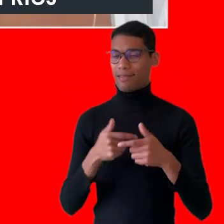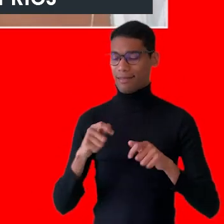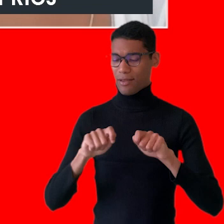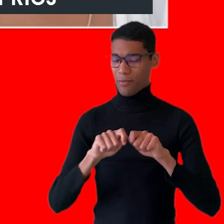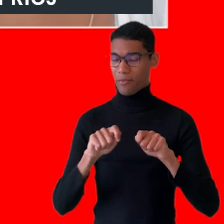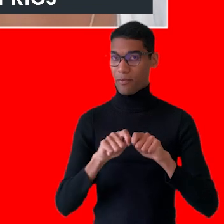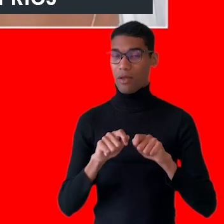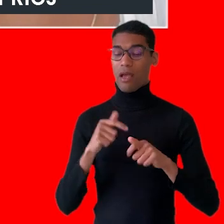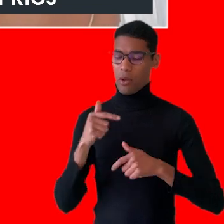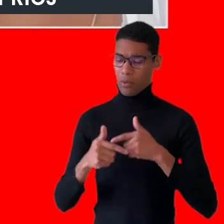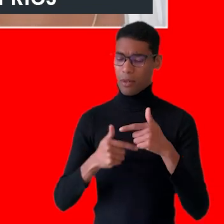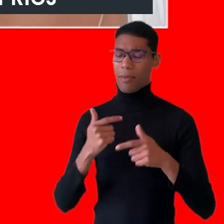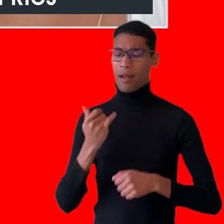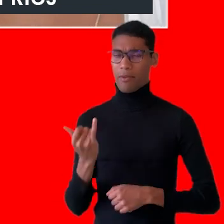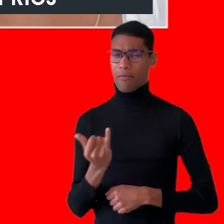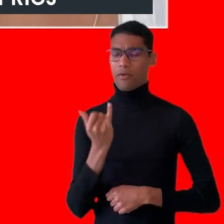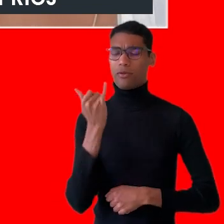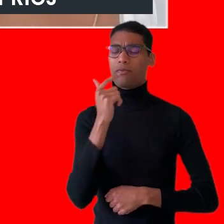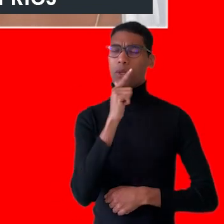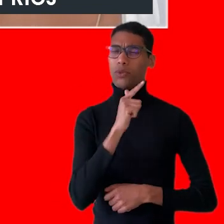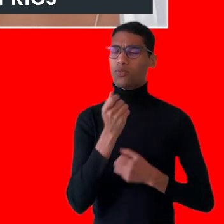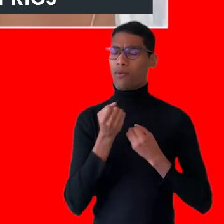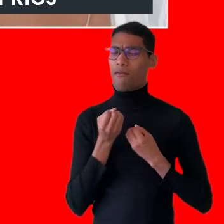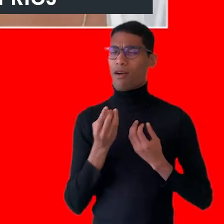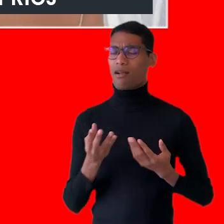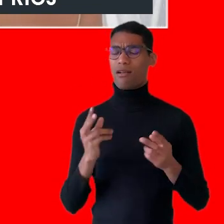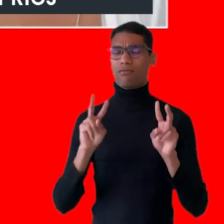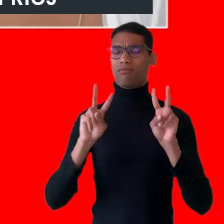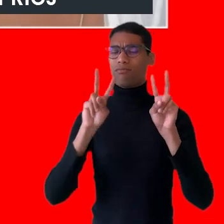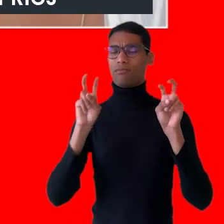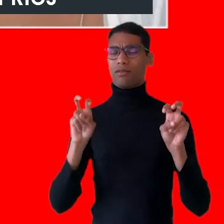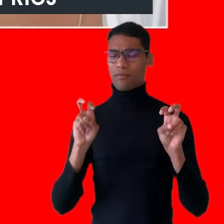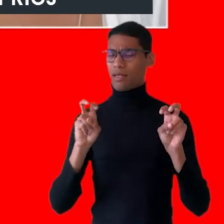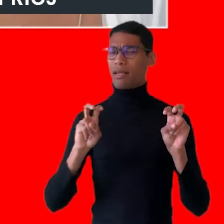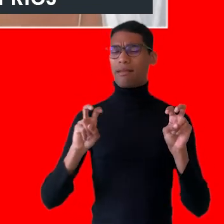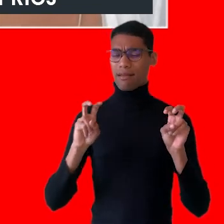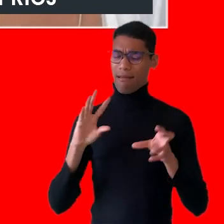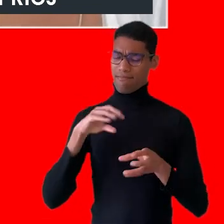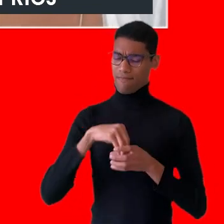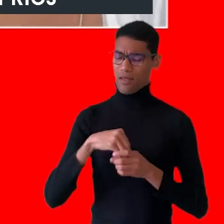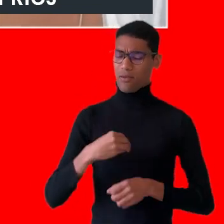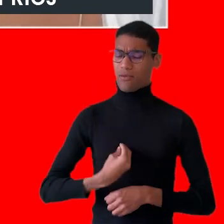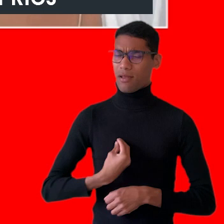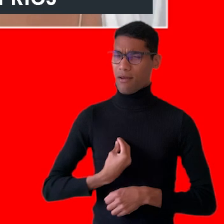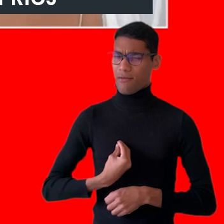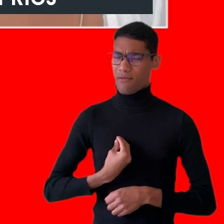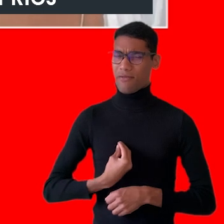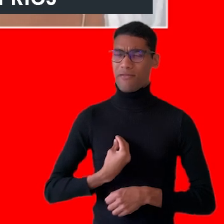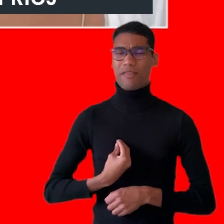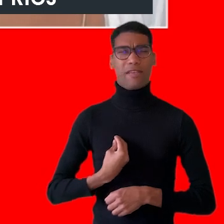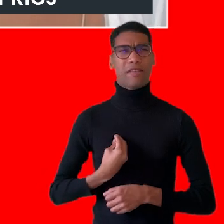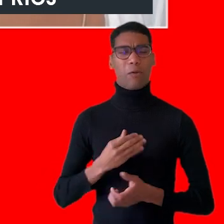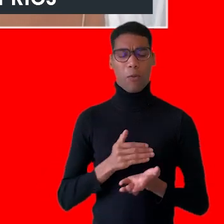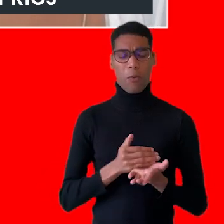ação, e uma ação super importante, né? Para a gente falar de um tema que permeia a nossa vida desde